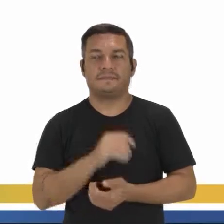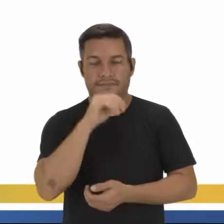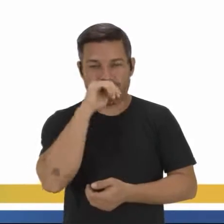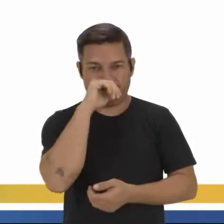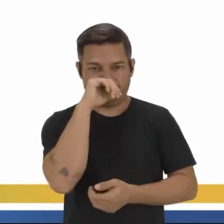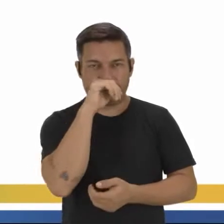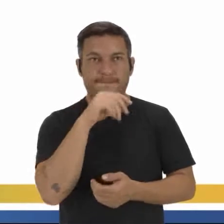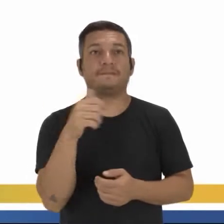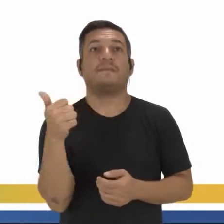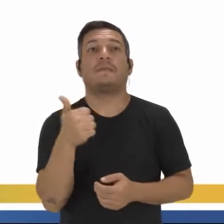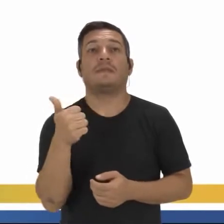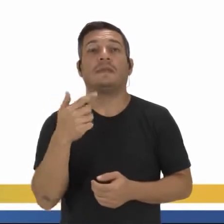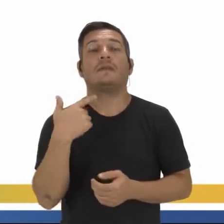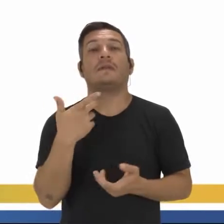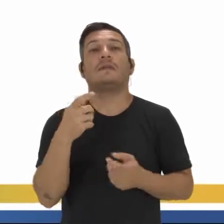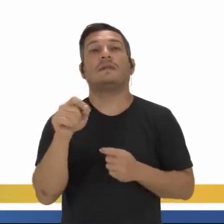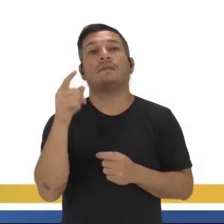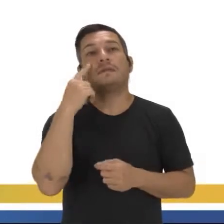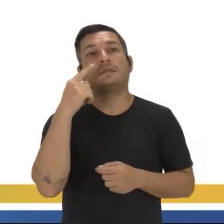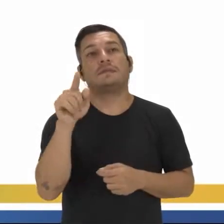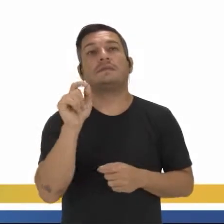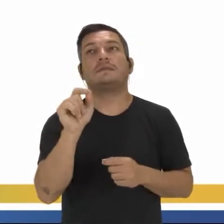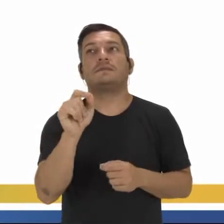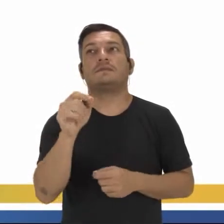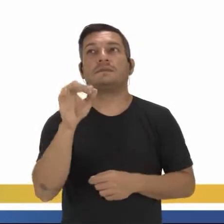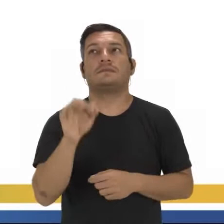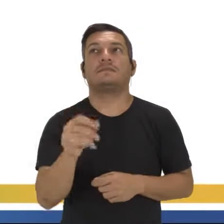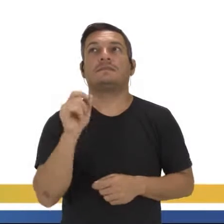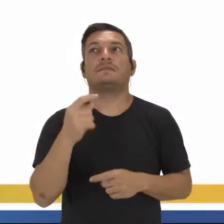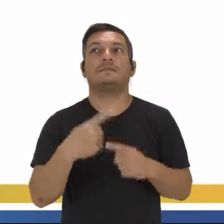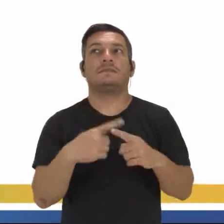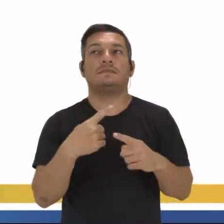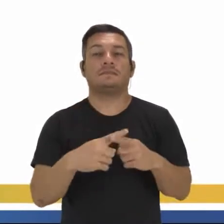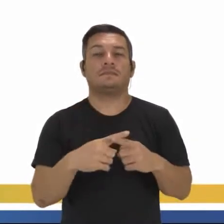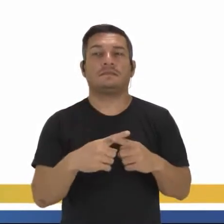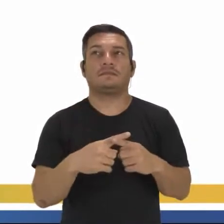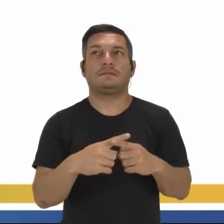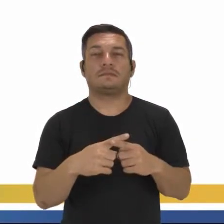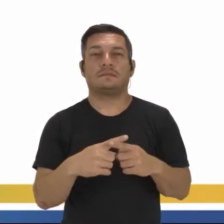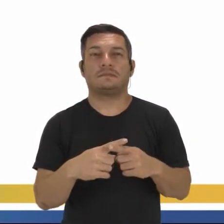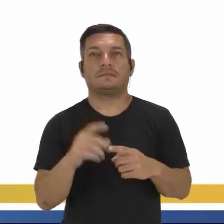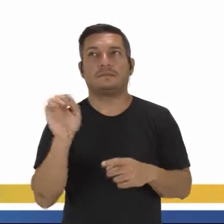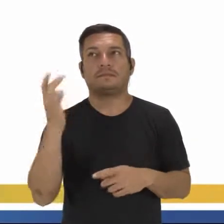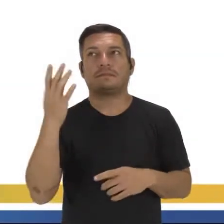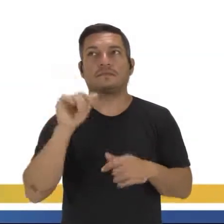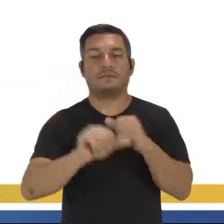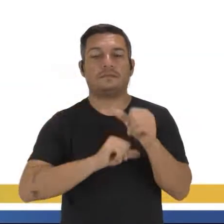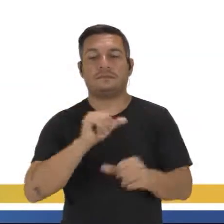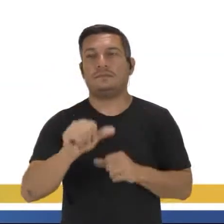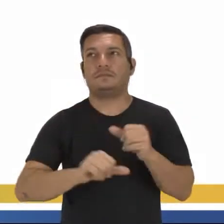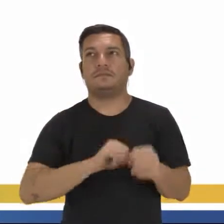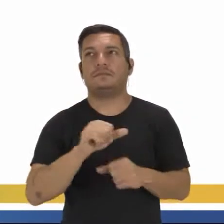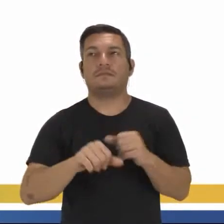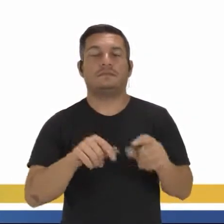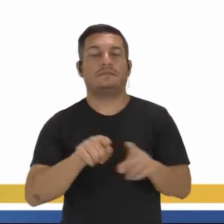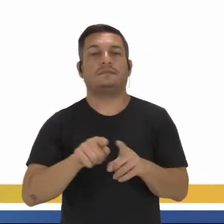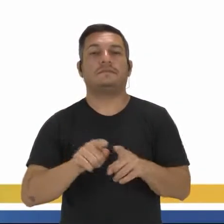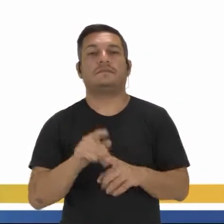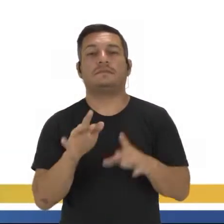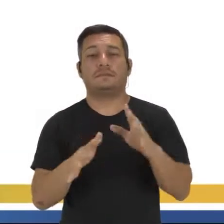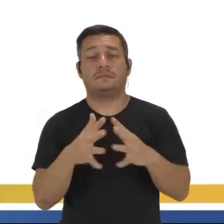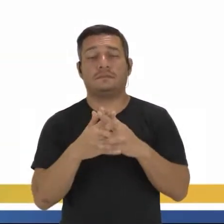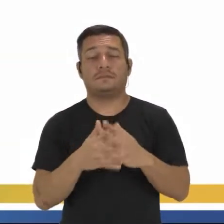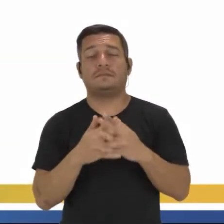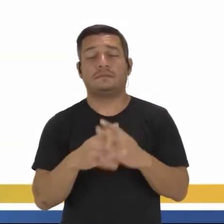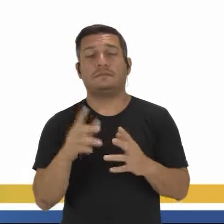Olha só, primeiro eu quero que vocês vejam aí bem direitinho por que, né, que aconteceram algumas mudanças e todo mundo fica confuso. Ih,